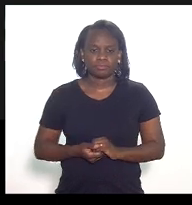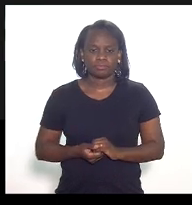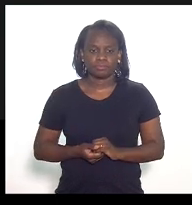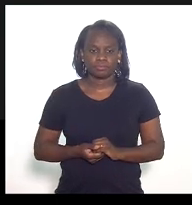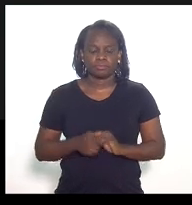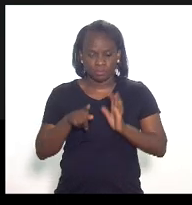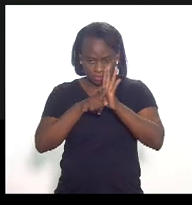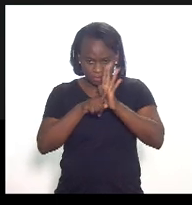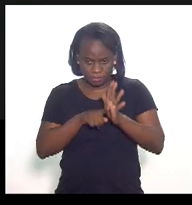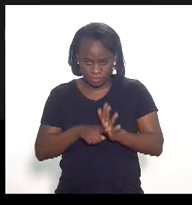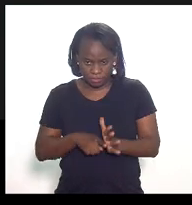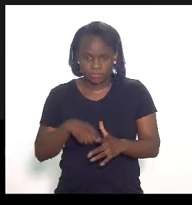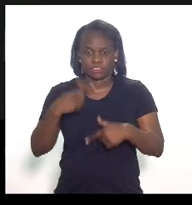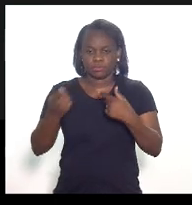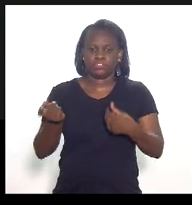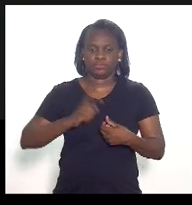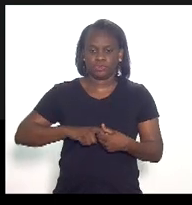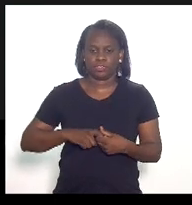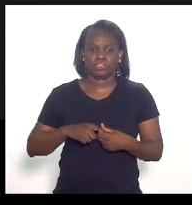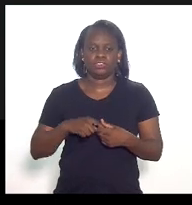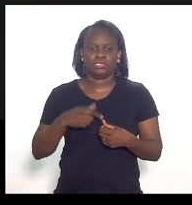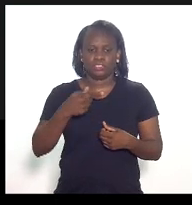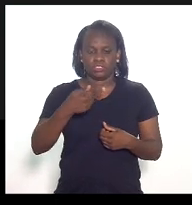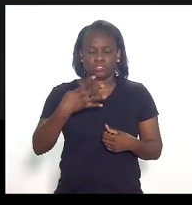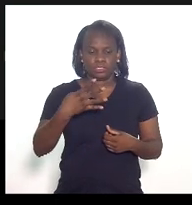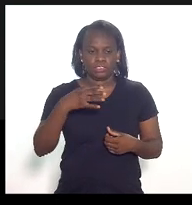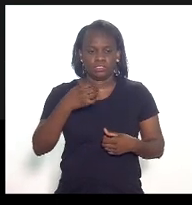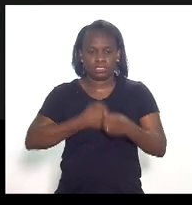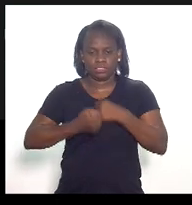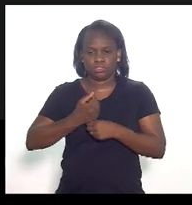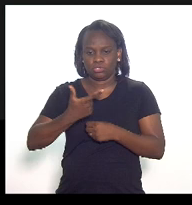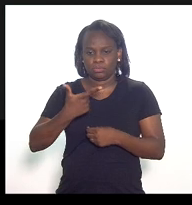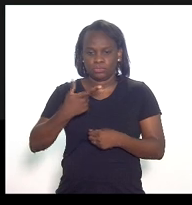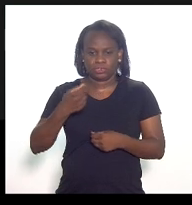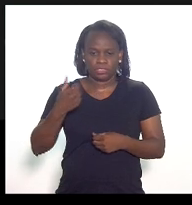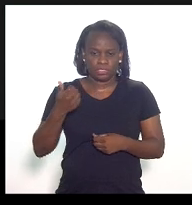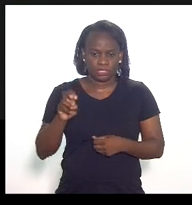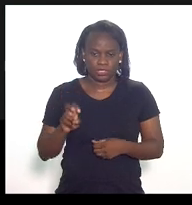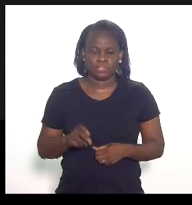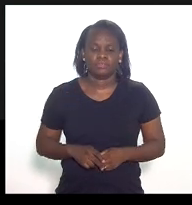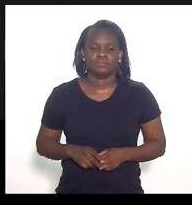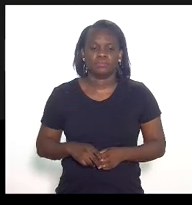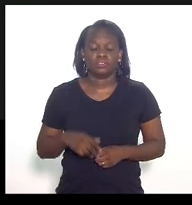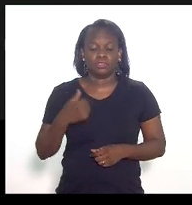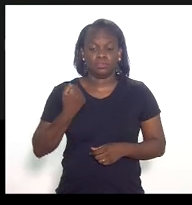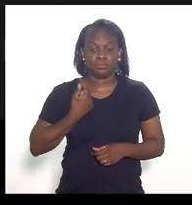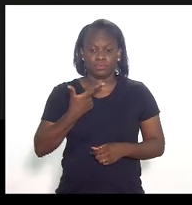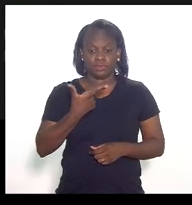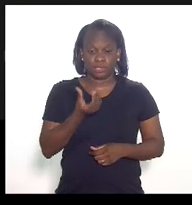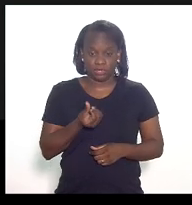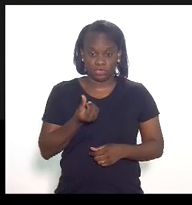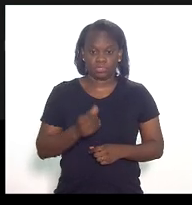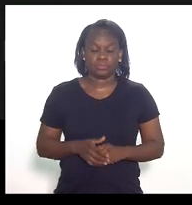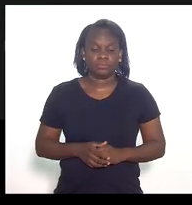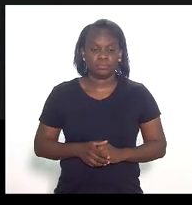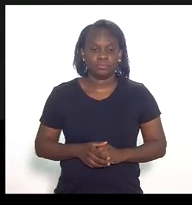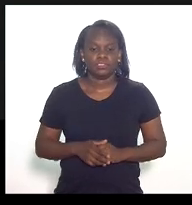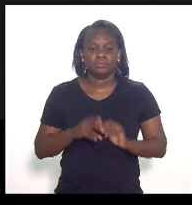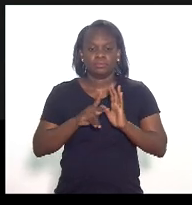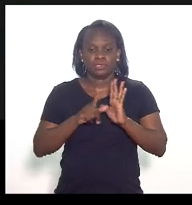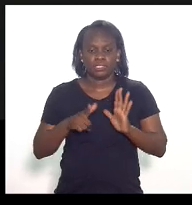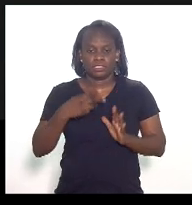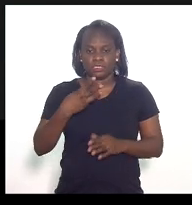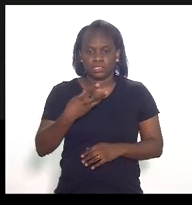vou analisar e volto semana que vem com 748-2015. Retirado de pauta. 26. Projeto de